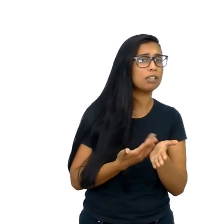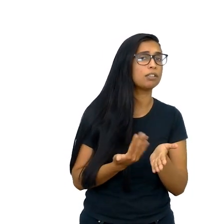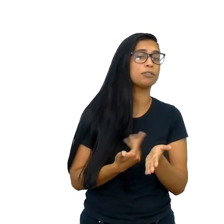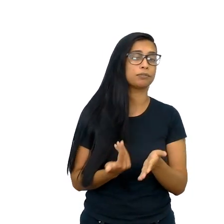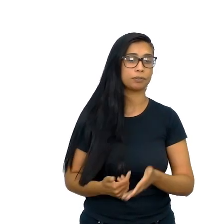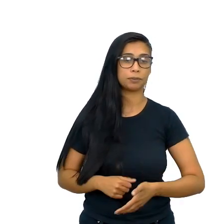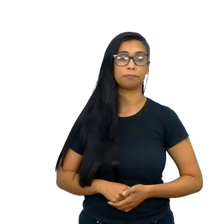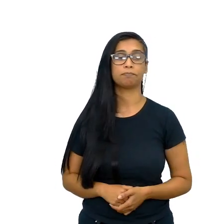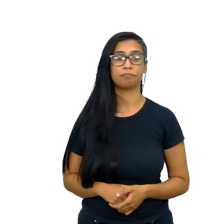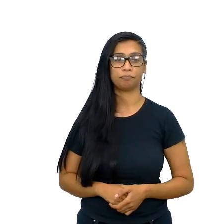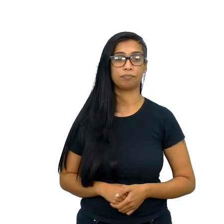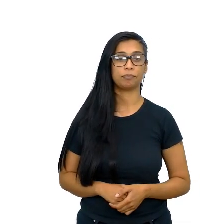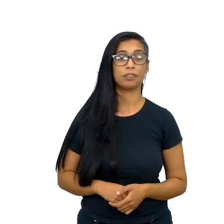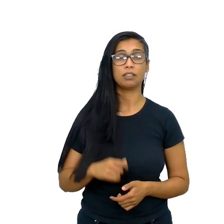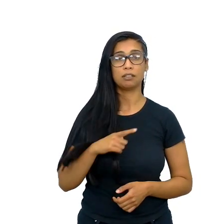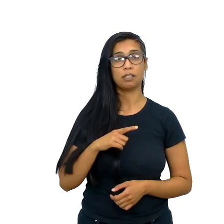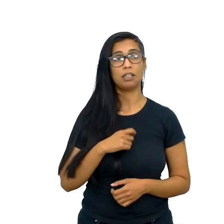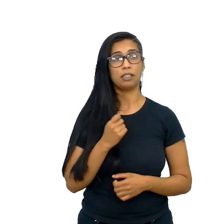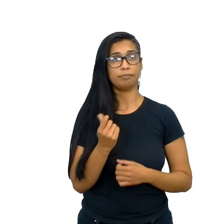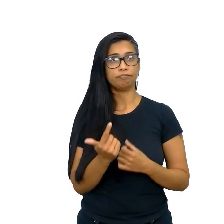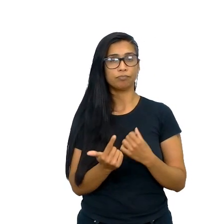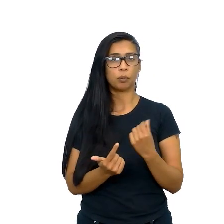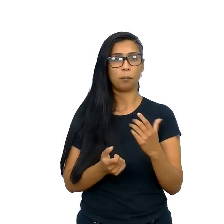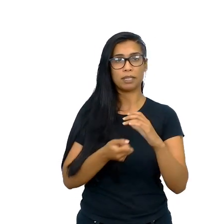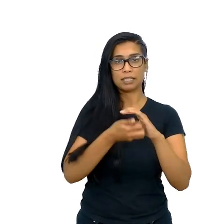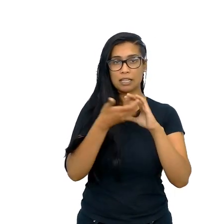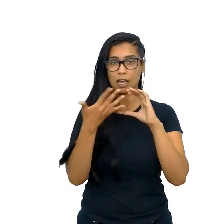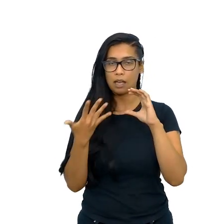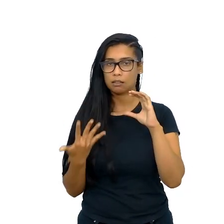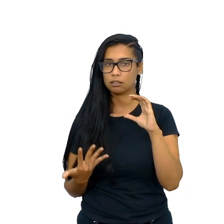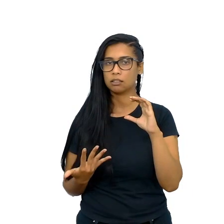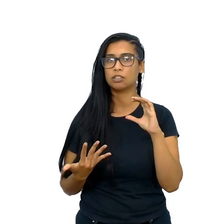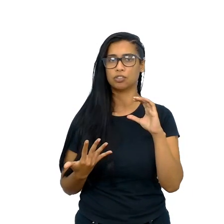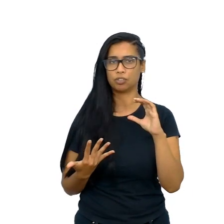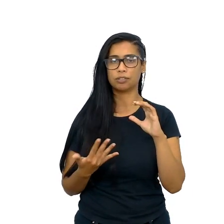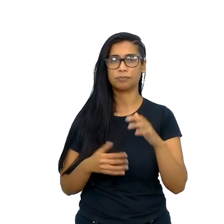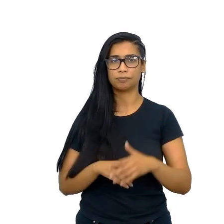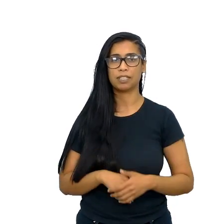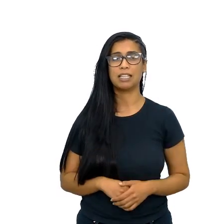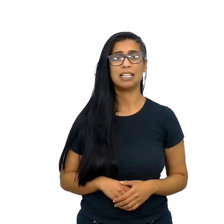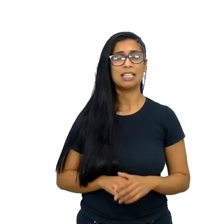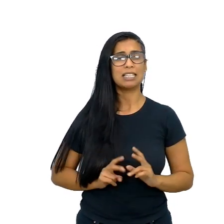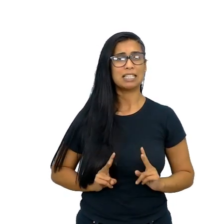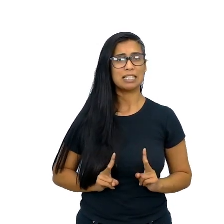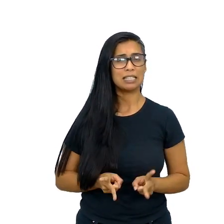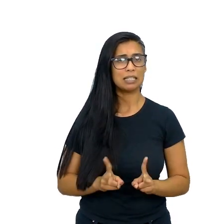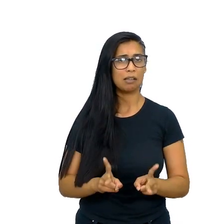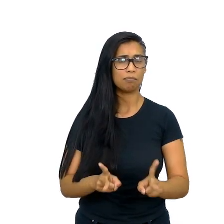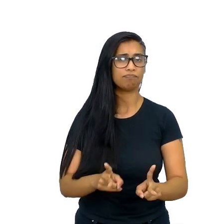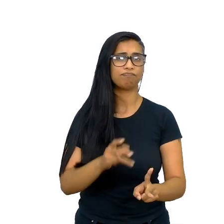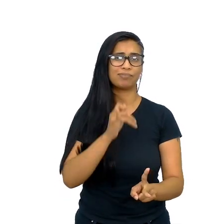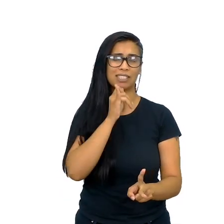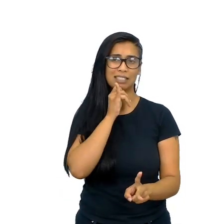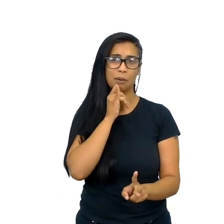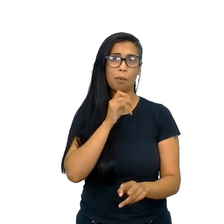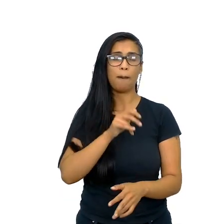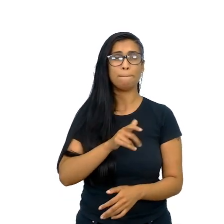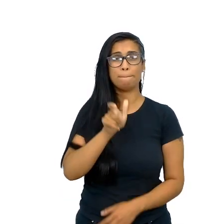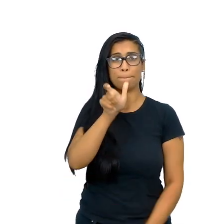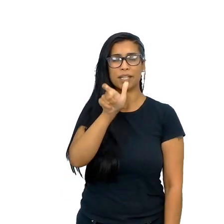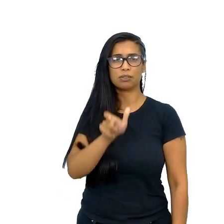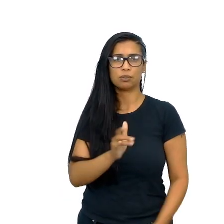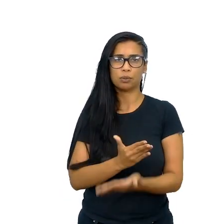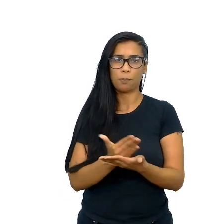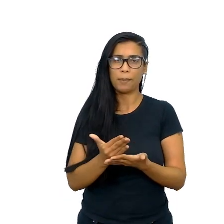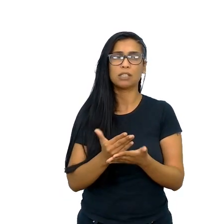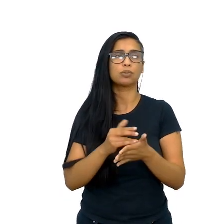alguns aspectos, segundo Rojo, no ato de ler, o leitor fica sempre frente a frente a um discurso, a um texto. Esse discurso